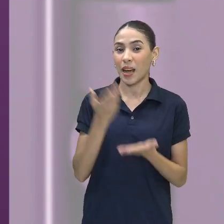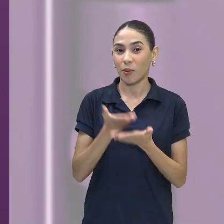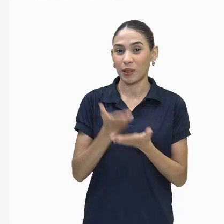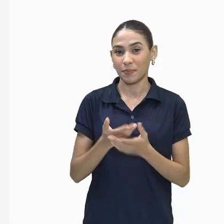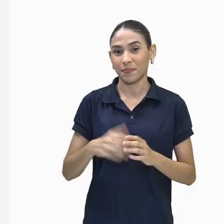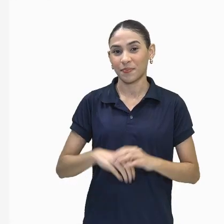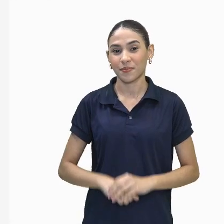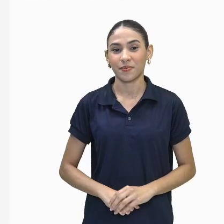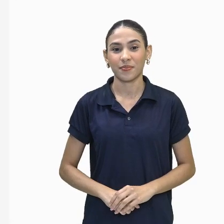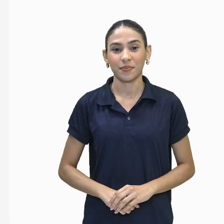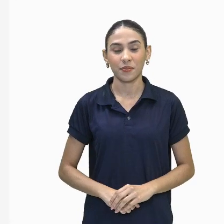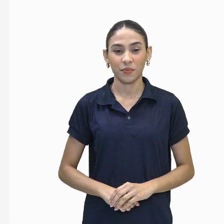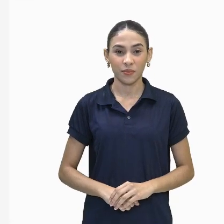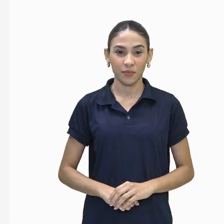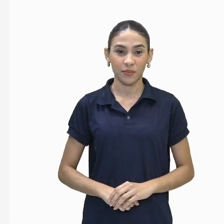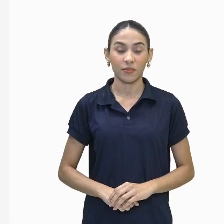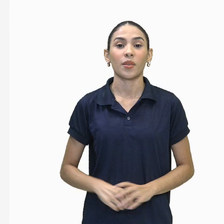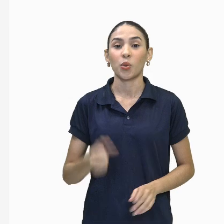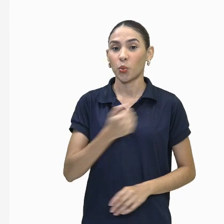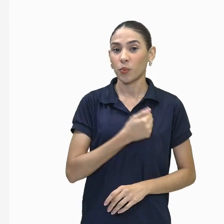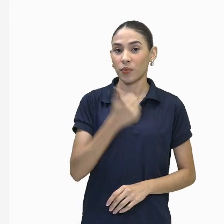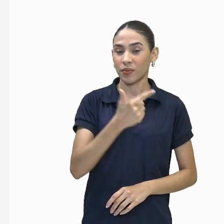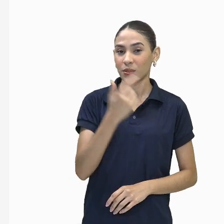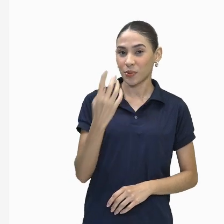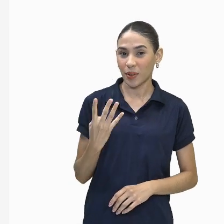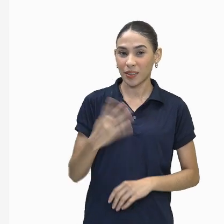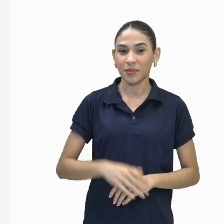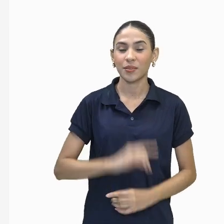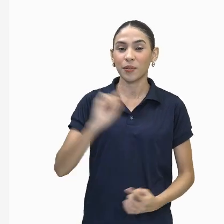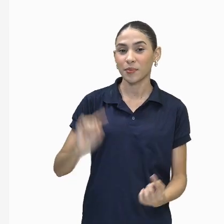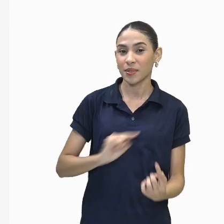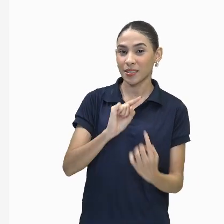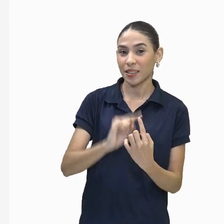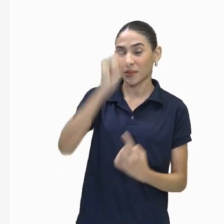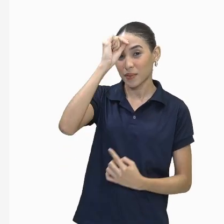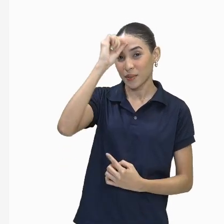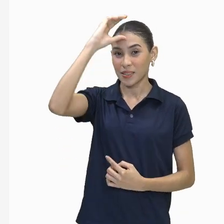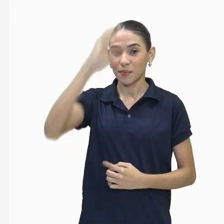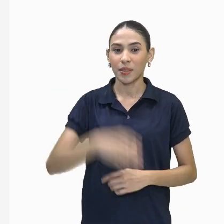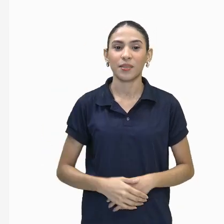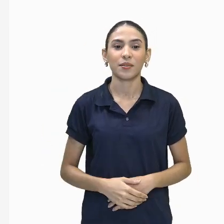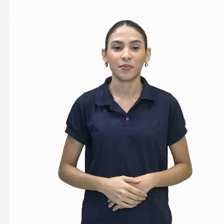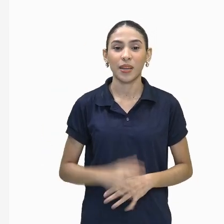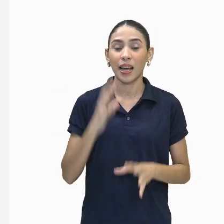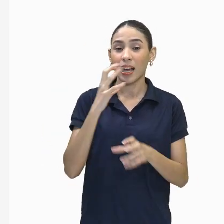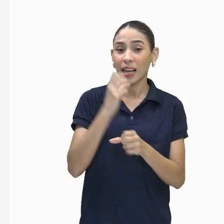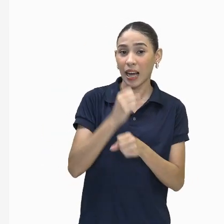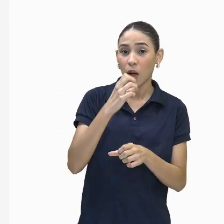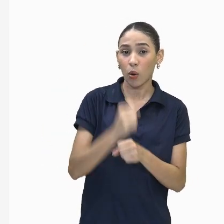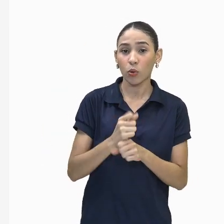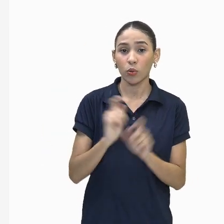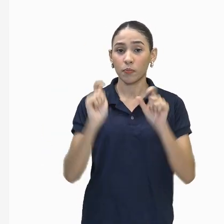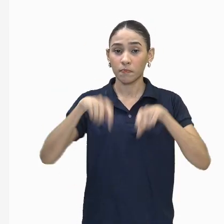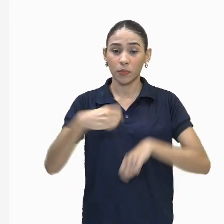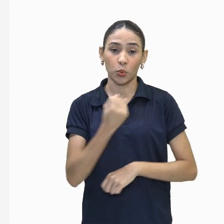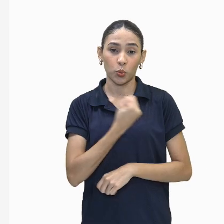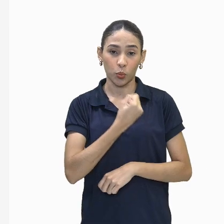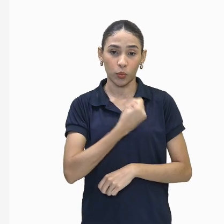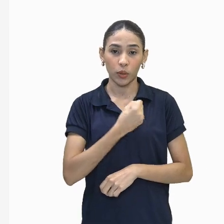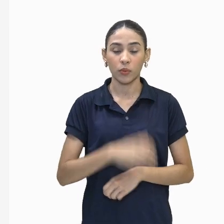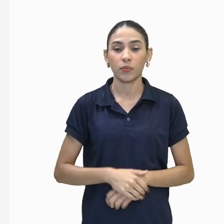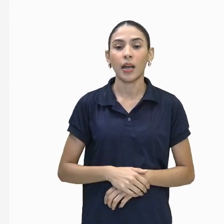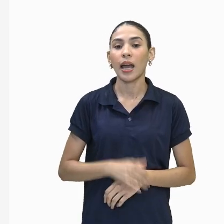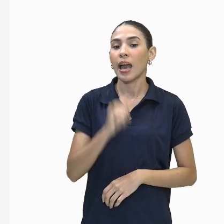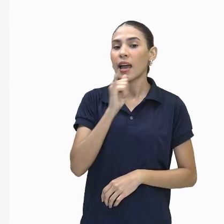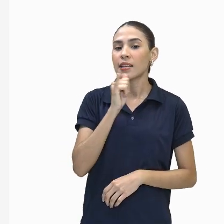aula. Aula de número 24, o objeto de conhecimento, cálculo de probabilidade